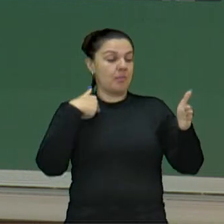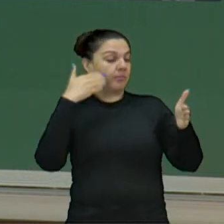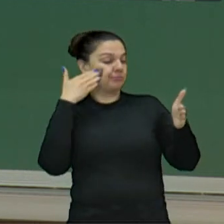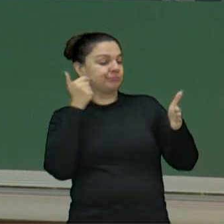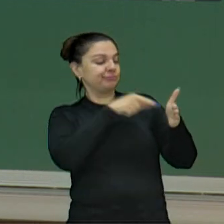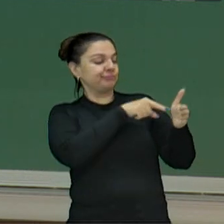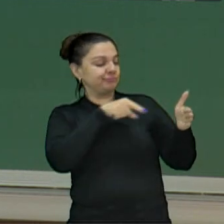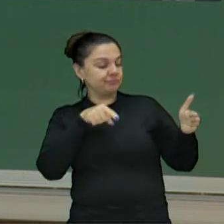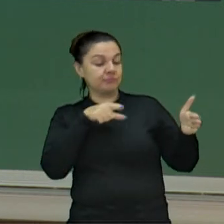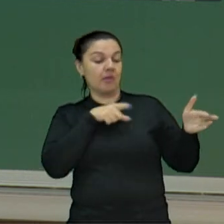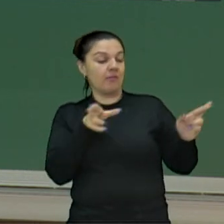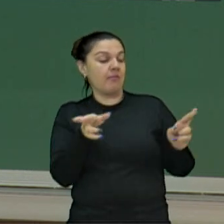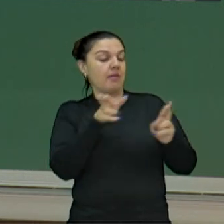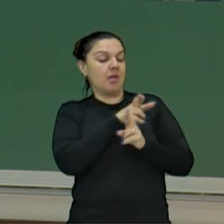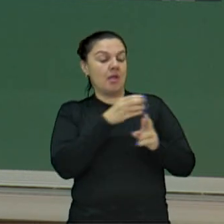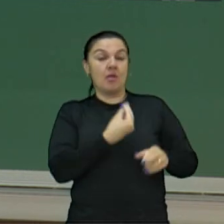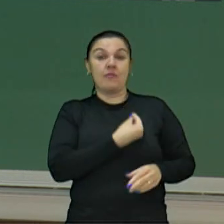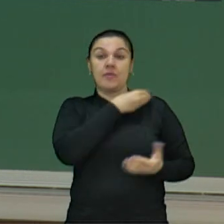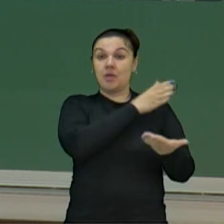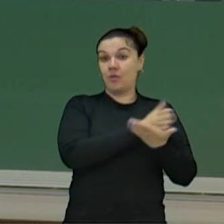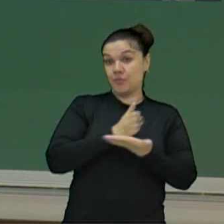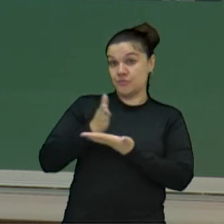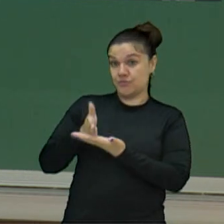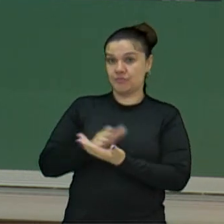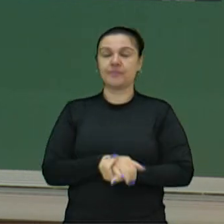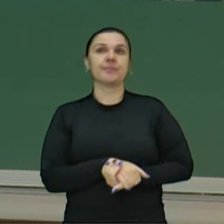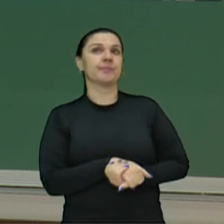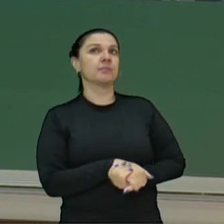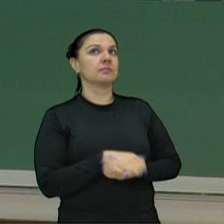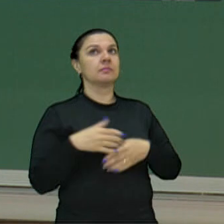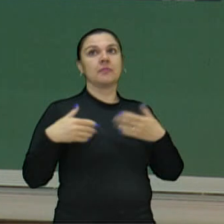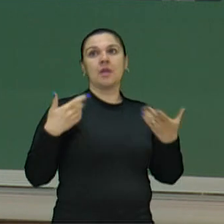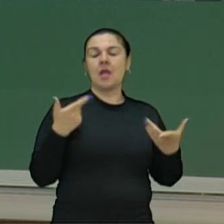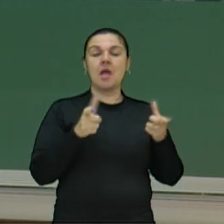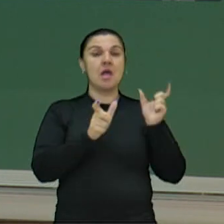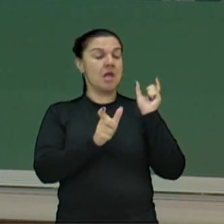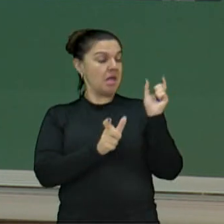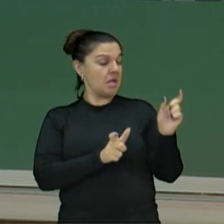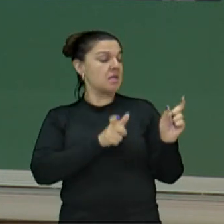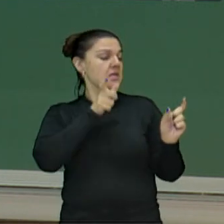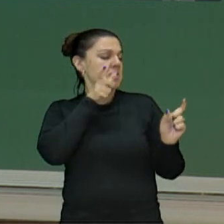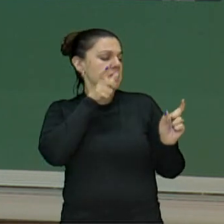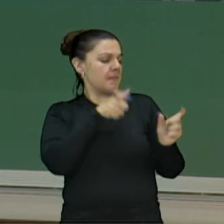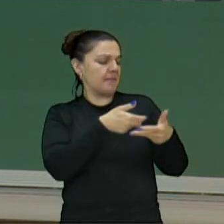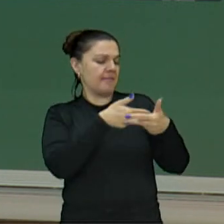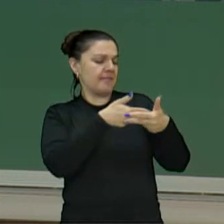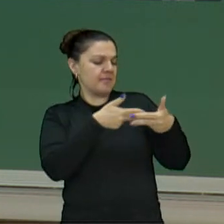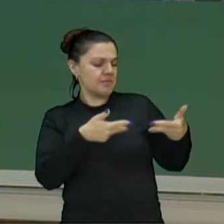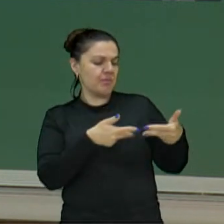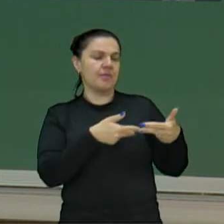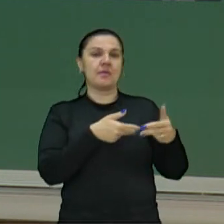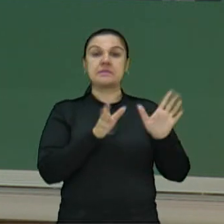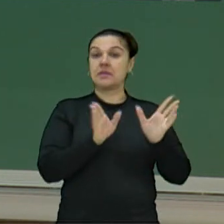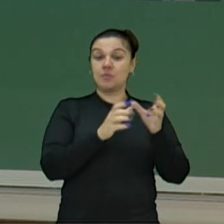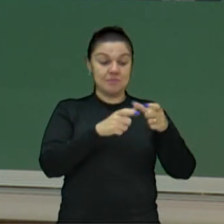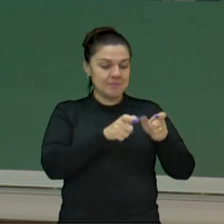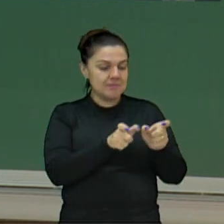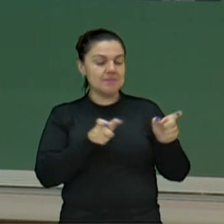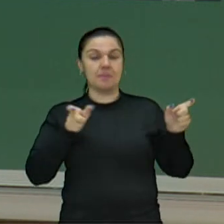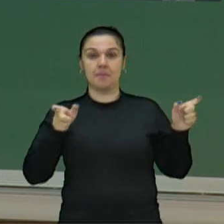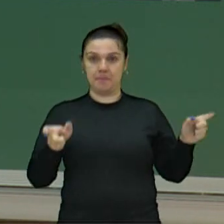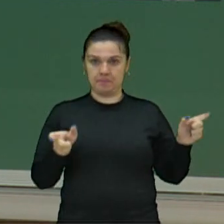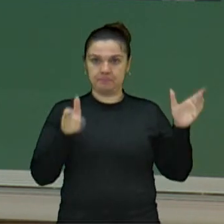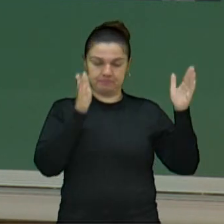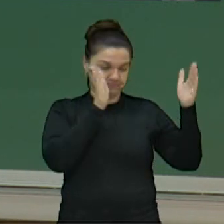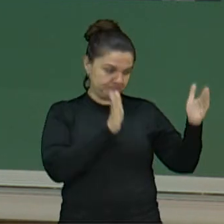que tem muita relação com a vida cotidiana. As palavras e as coisas, elas não se separam